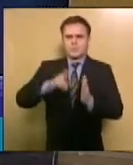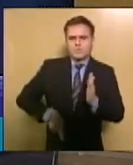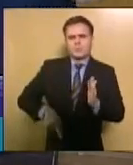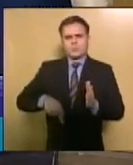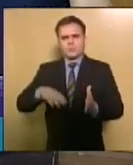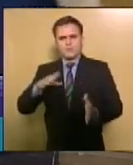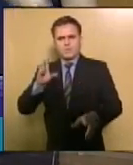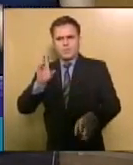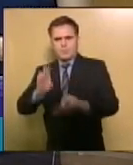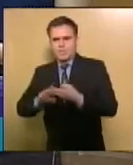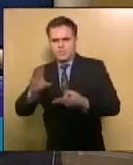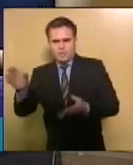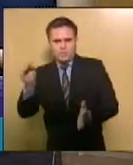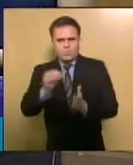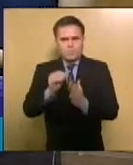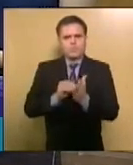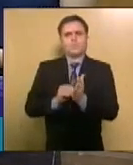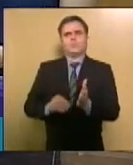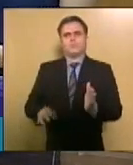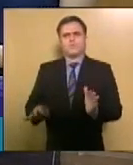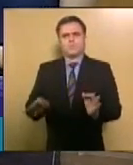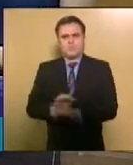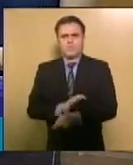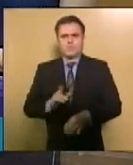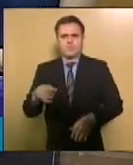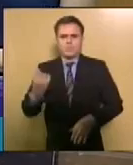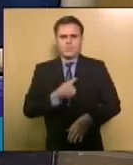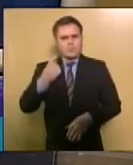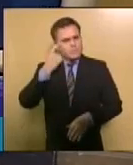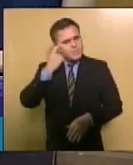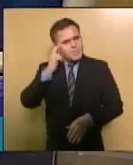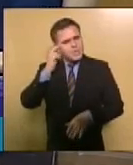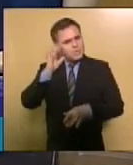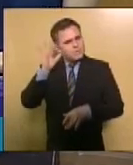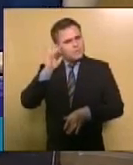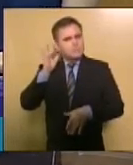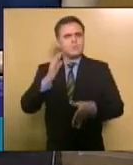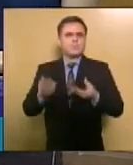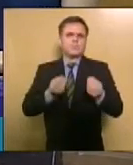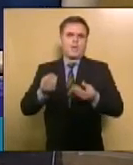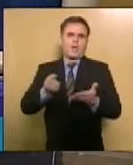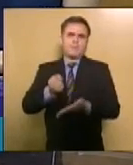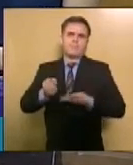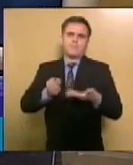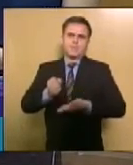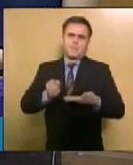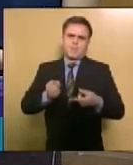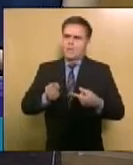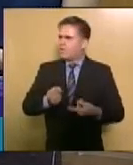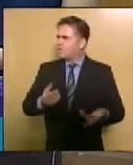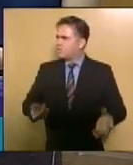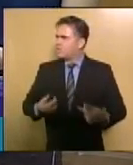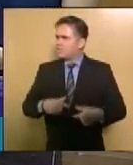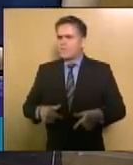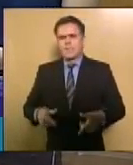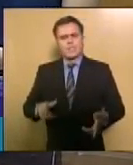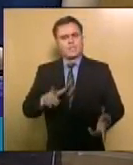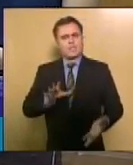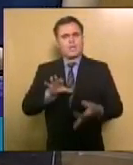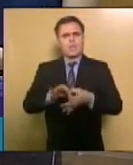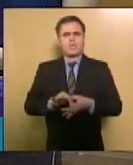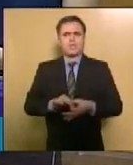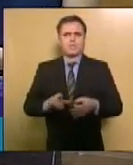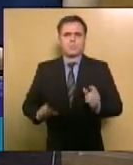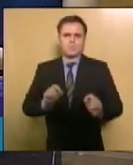isso e aquilo né então a a coisa de pensar a estratégia é fundamental porque eh é lida com